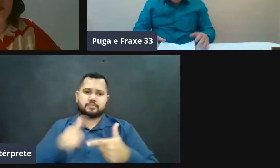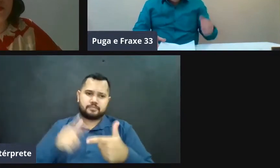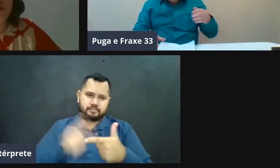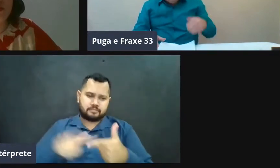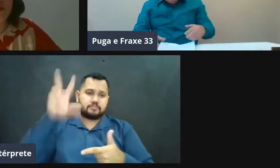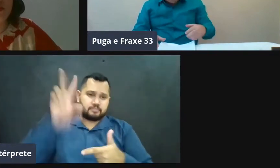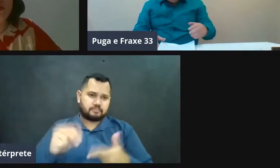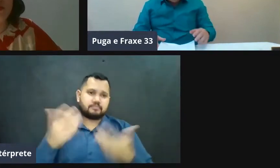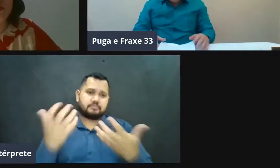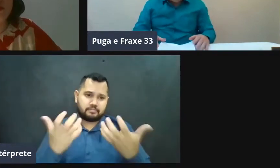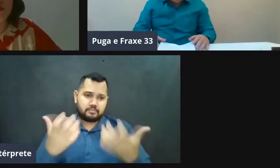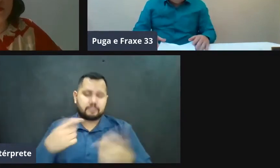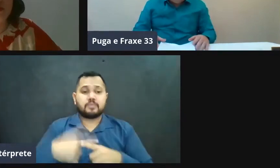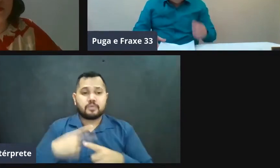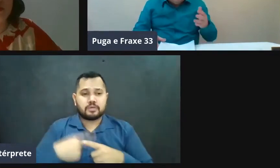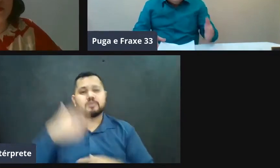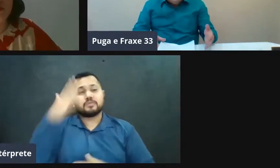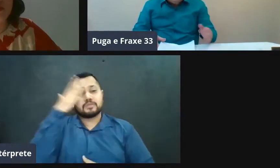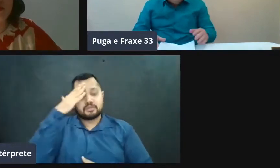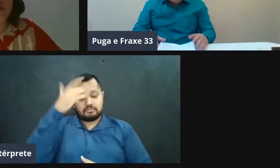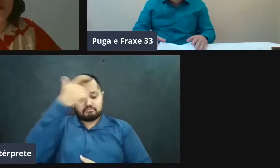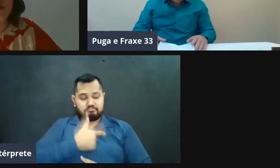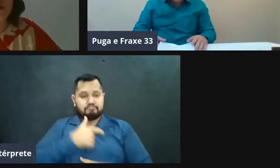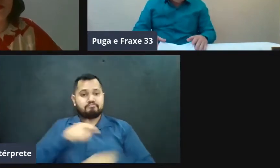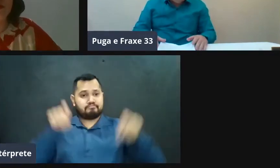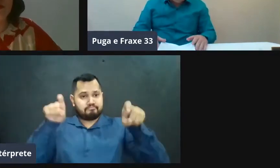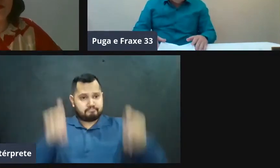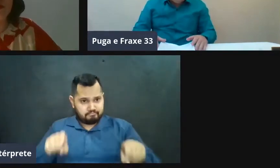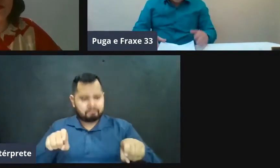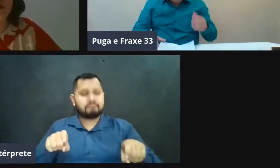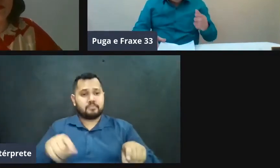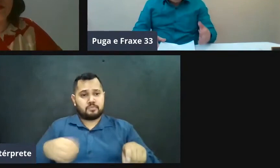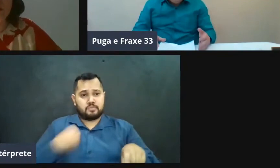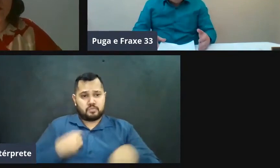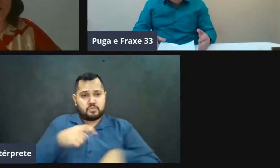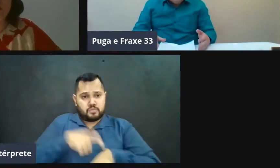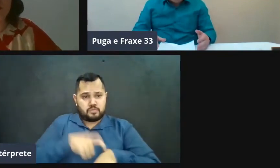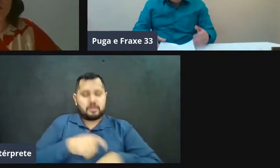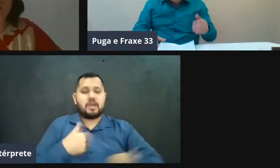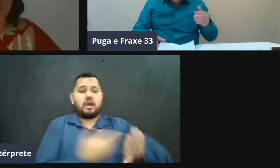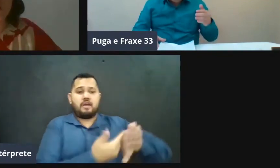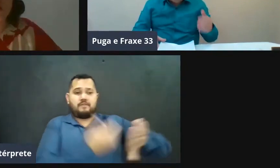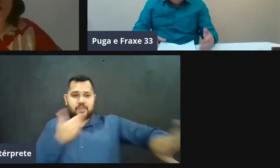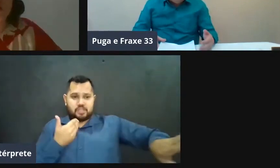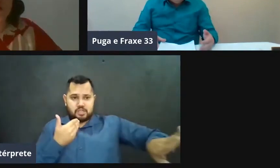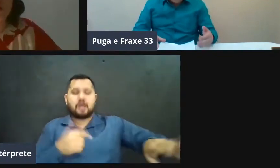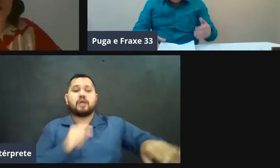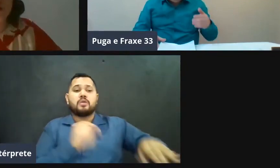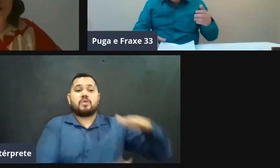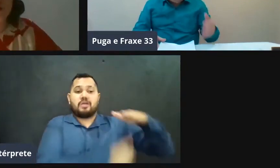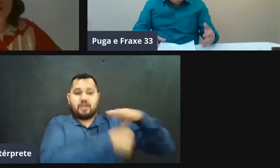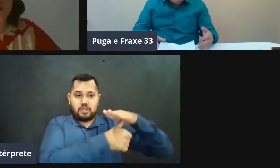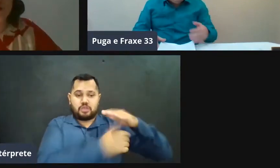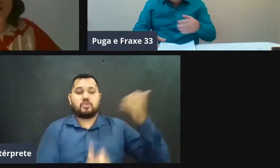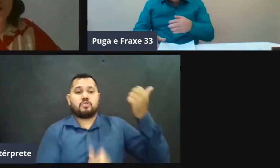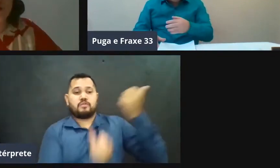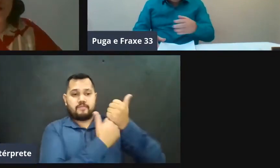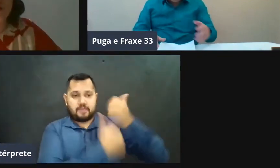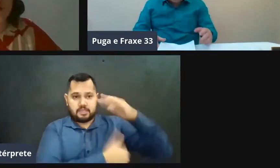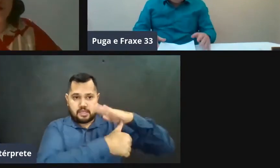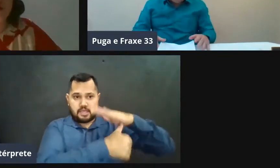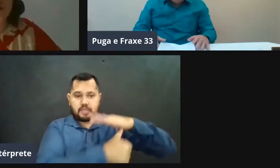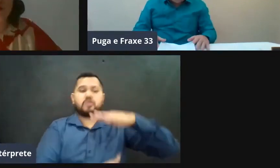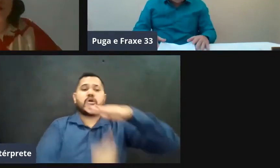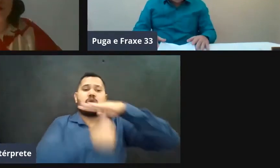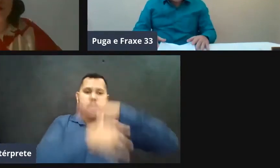instituição, porque entendo nessa função, que estou licenciado neste momento, que o papel do reitor, do vice-reitor, dos pró-reitores